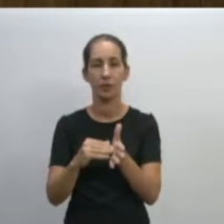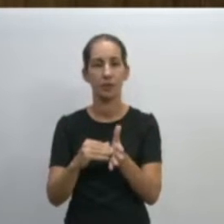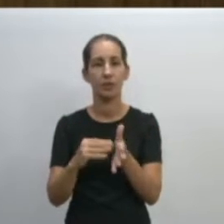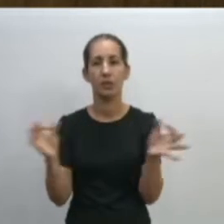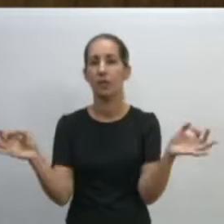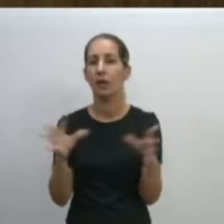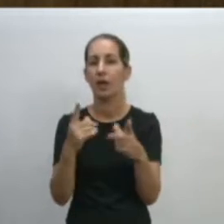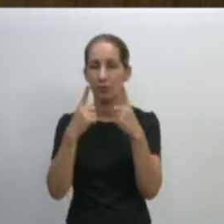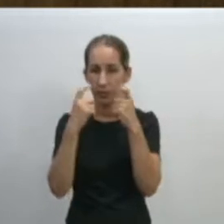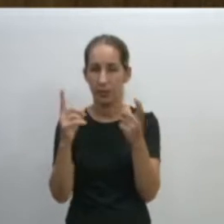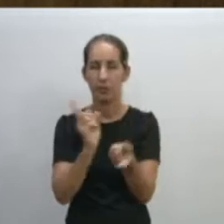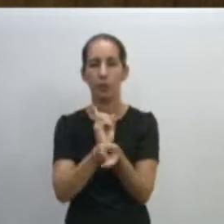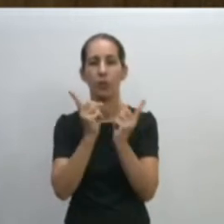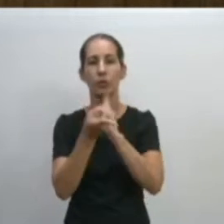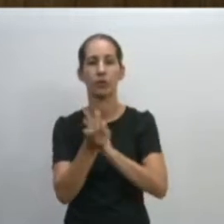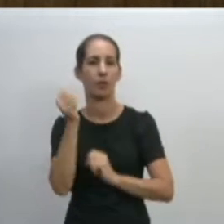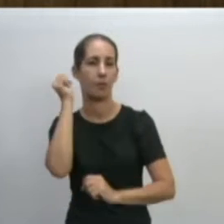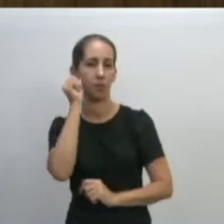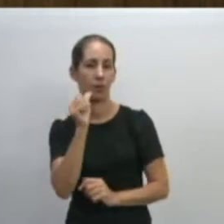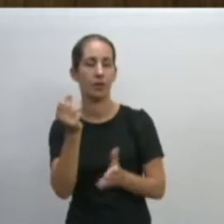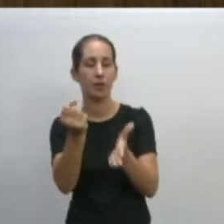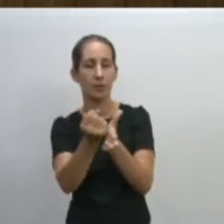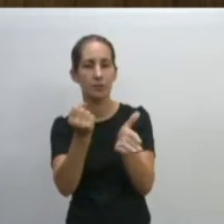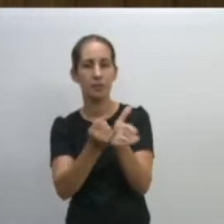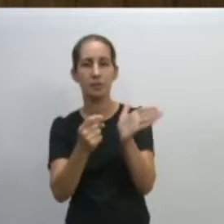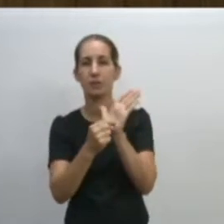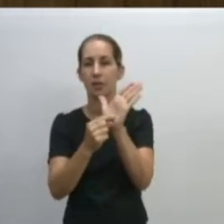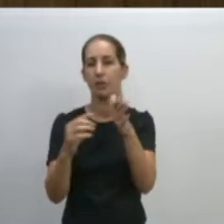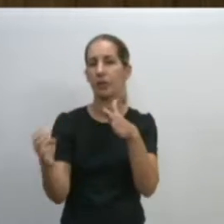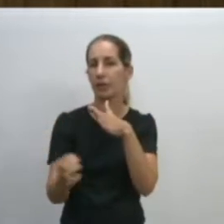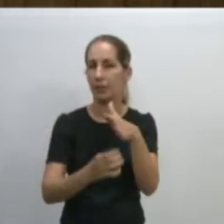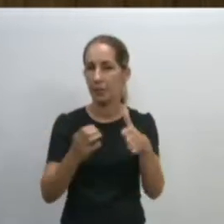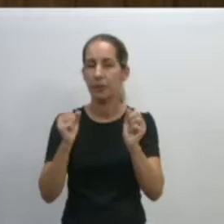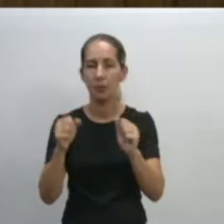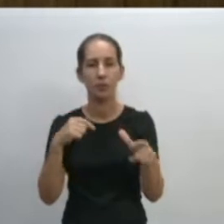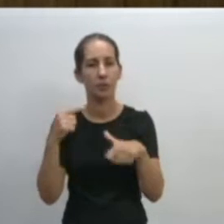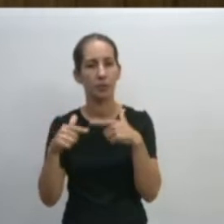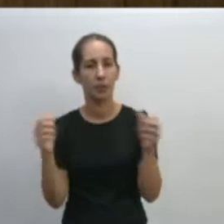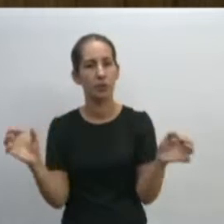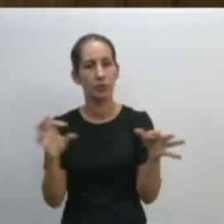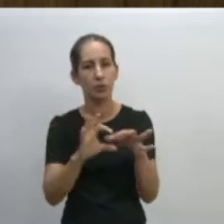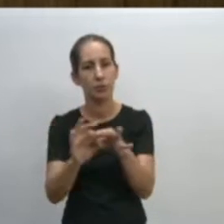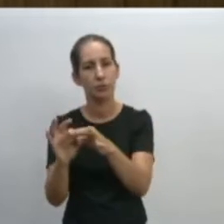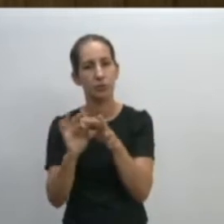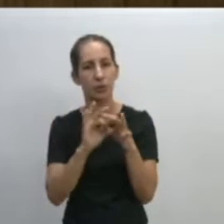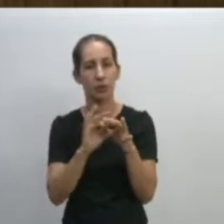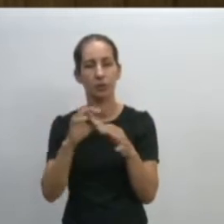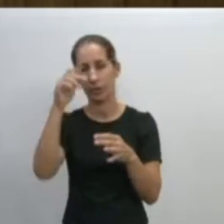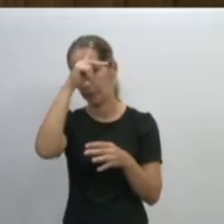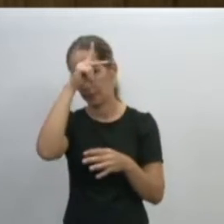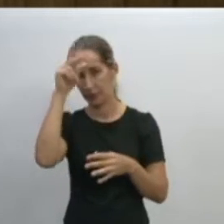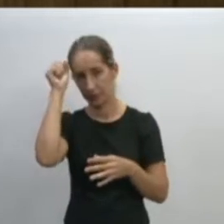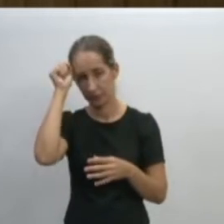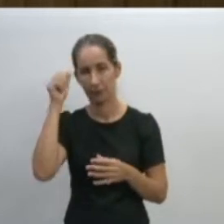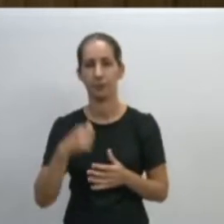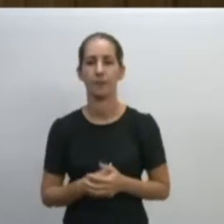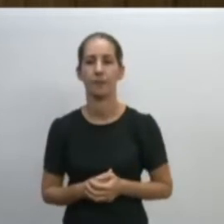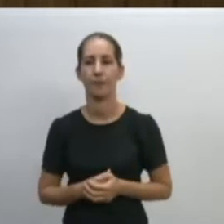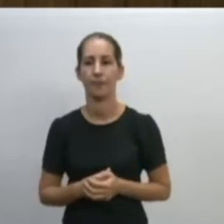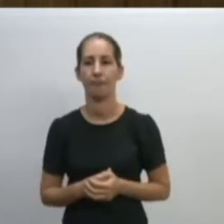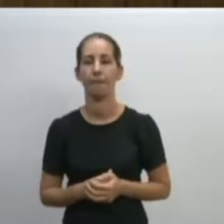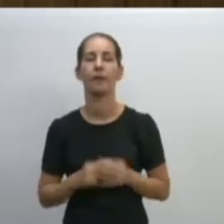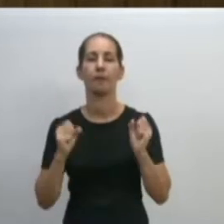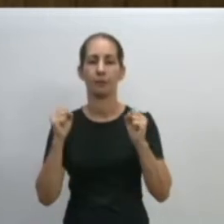mulher. Então, esse selo ele faz com que as empresas elas possam trabalhar em parceria com o município. E